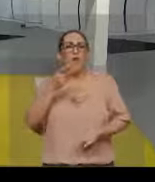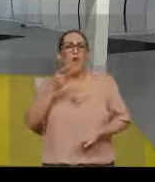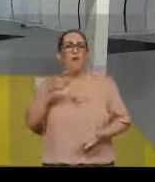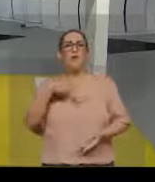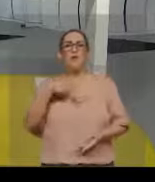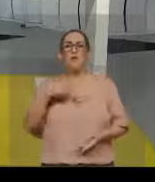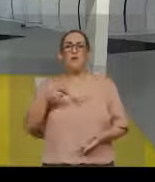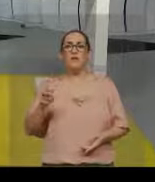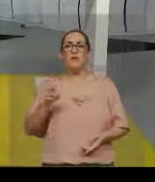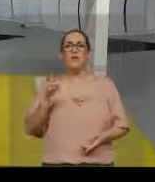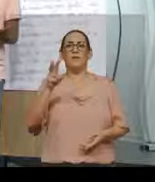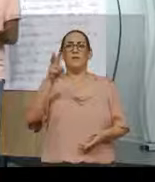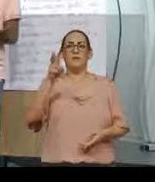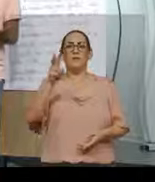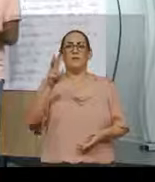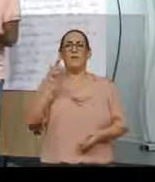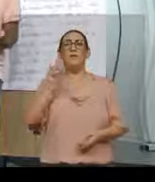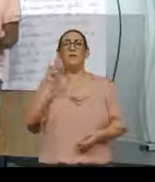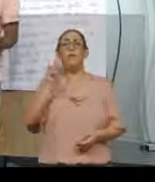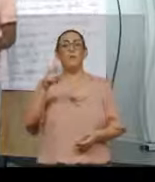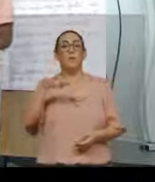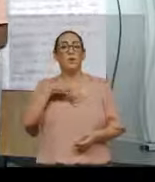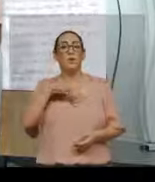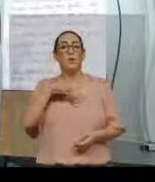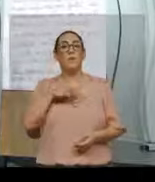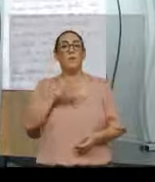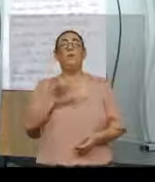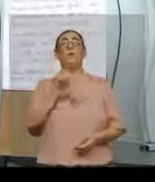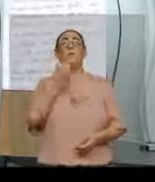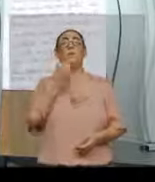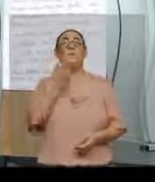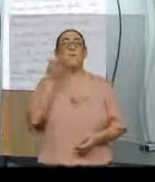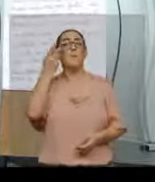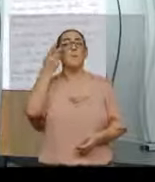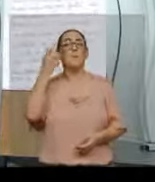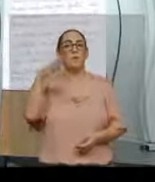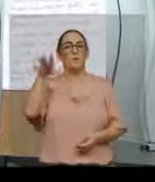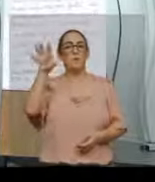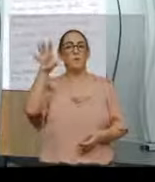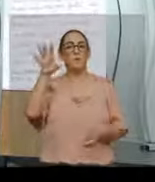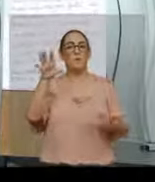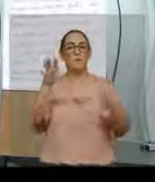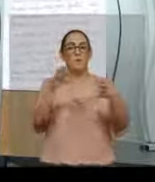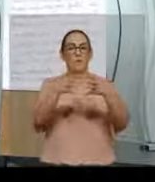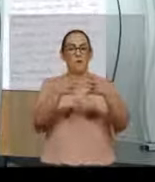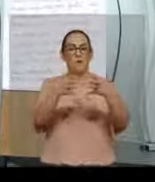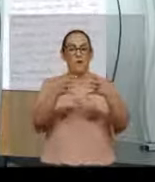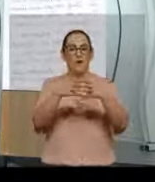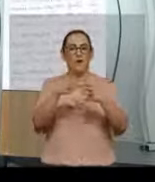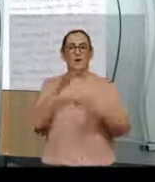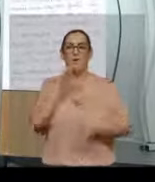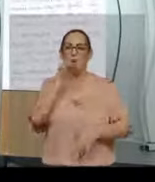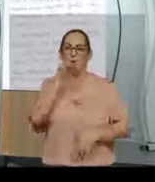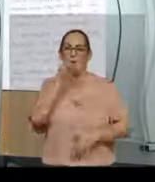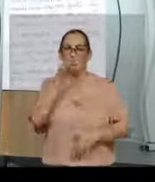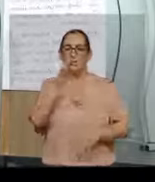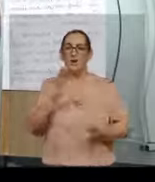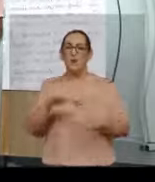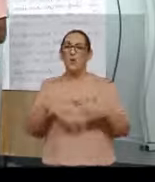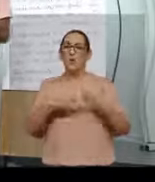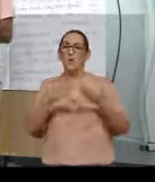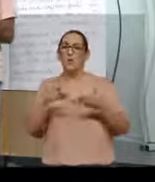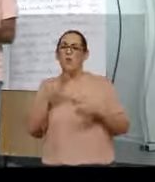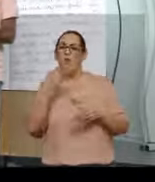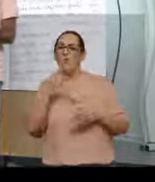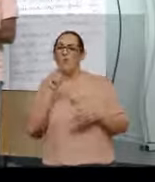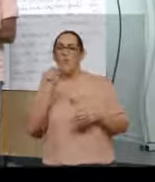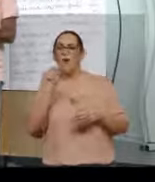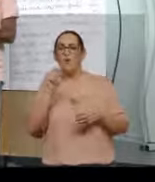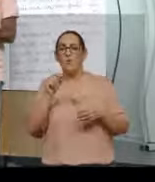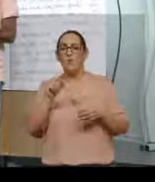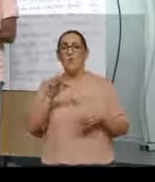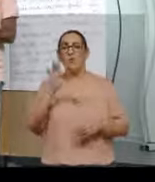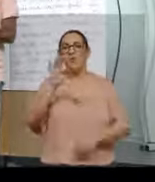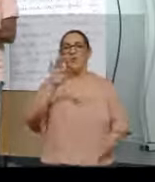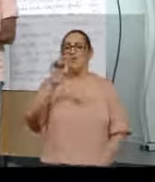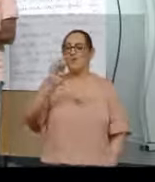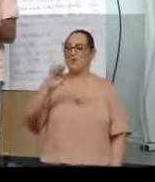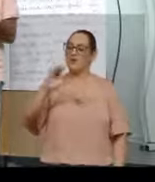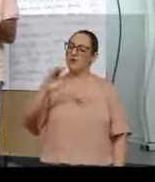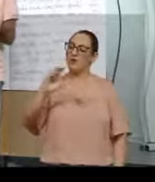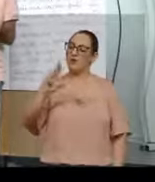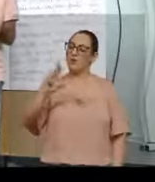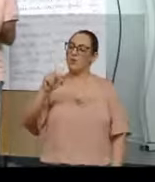de bom para o reino planta? Quando eu falo na fecundação interna, por mais que alguns indivíduos são